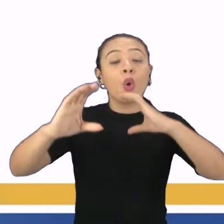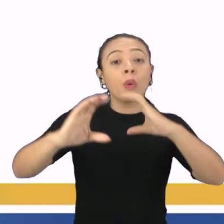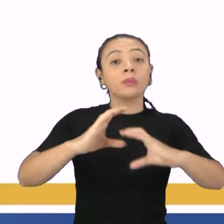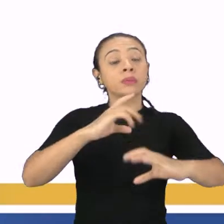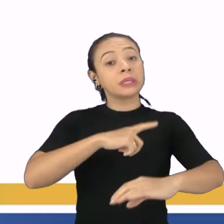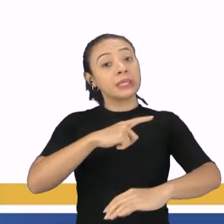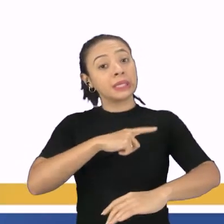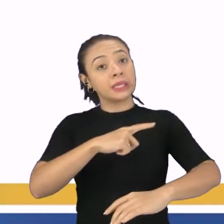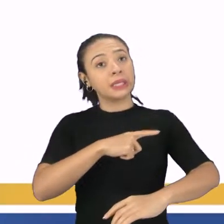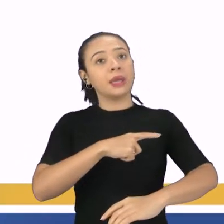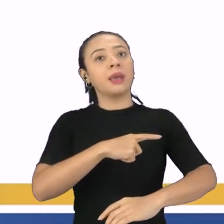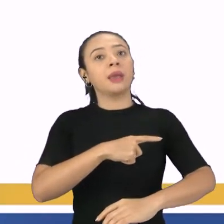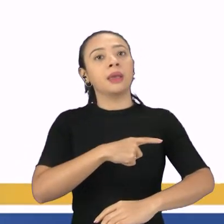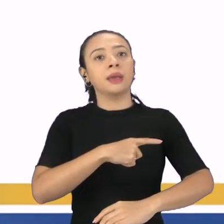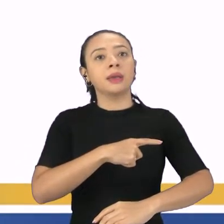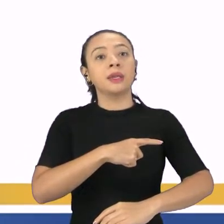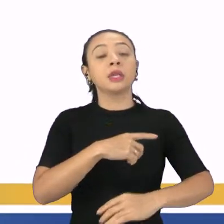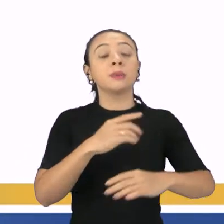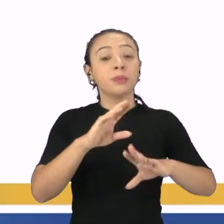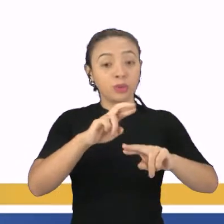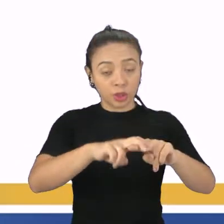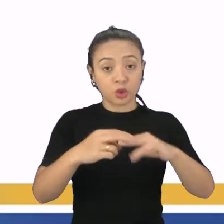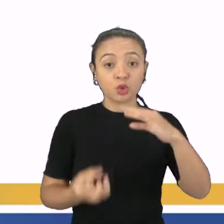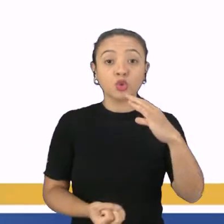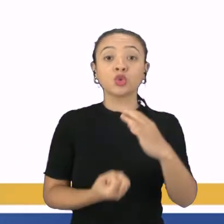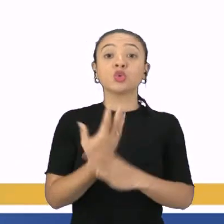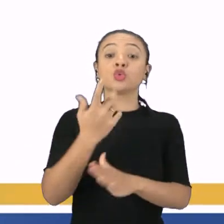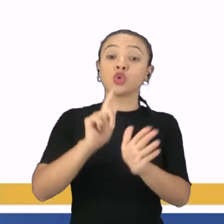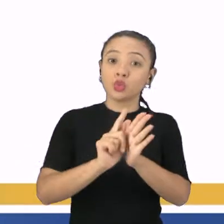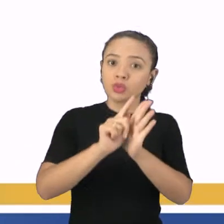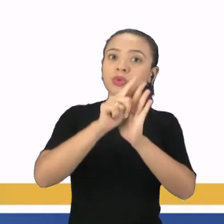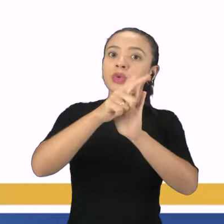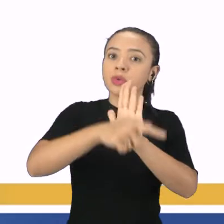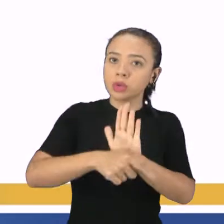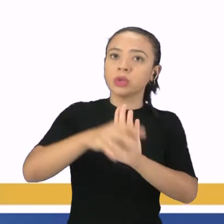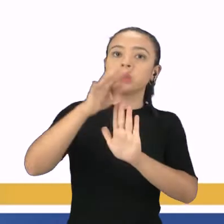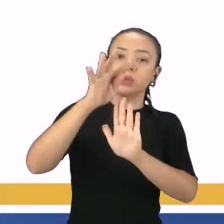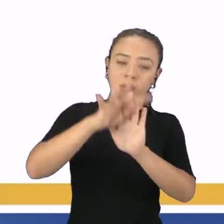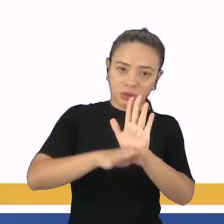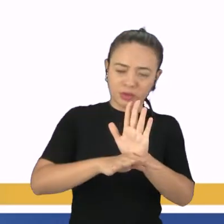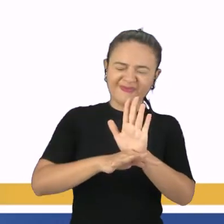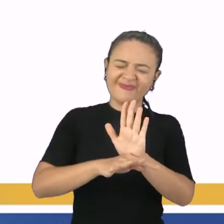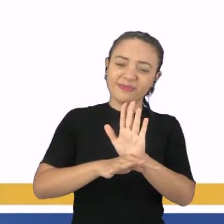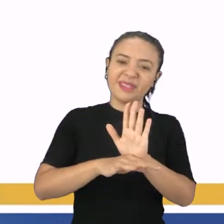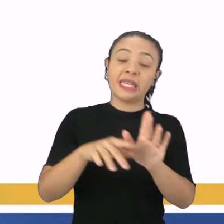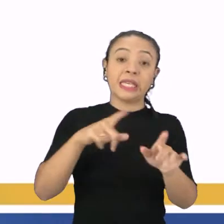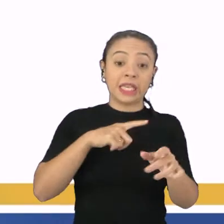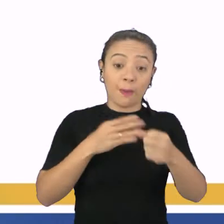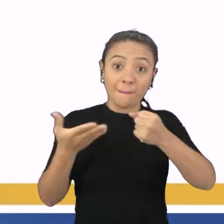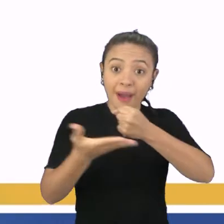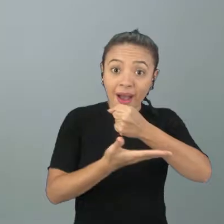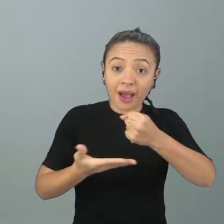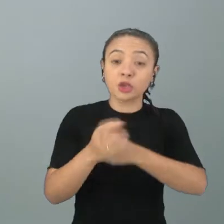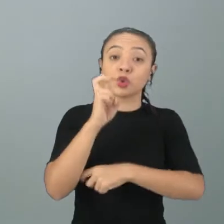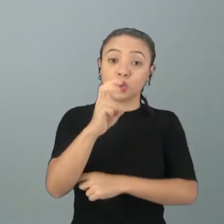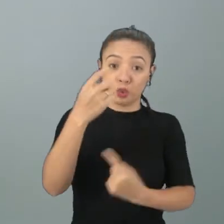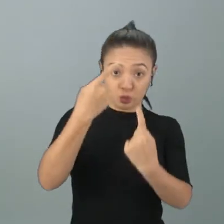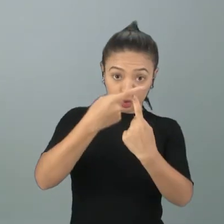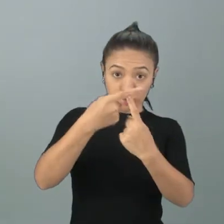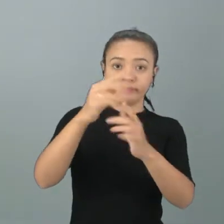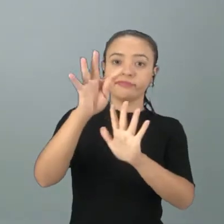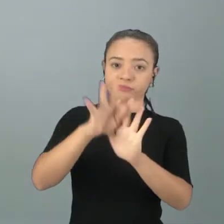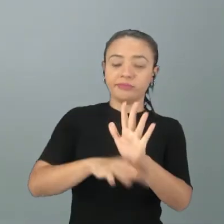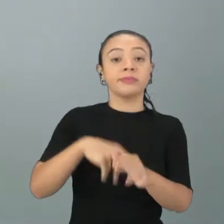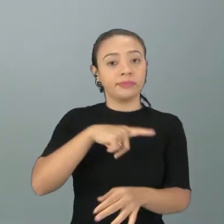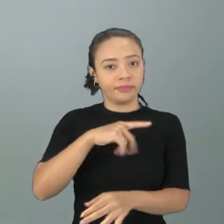envolvidos, nascem os gêneros textuais, que se apoiam nos 5 tipos de textos existentes. Assim, nós